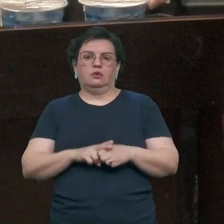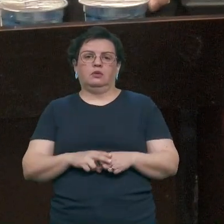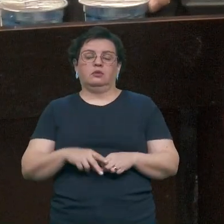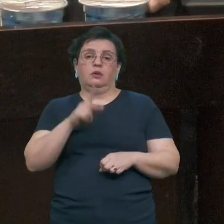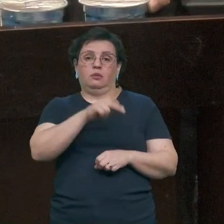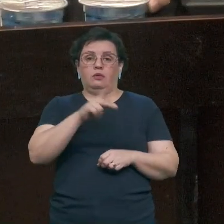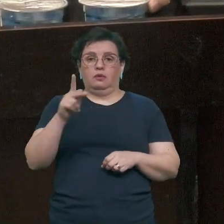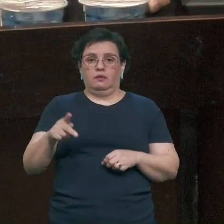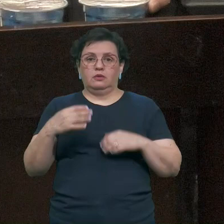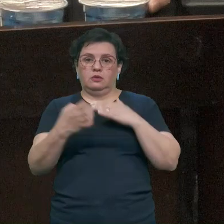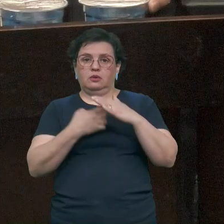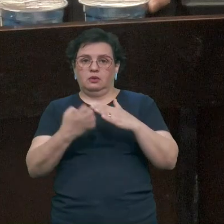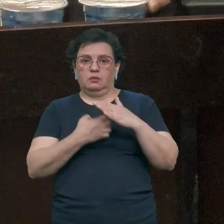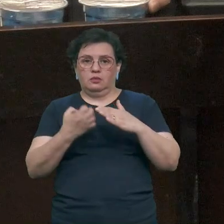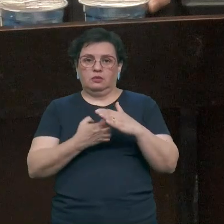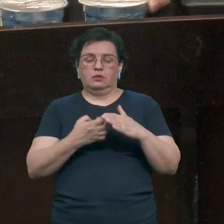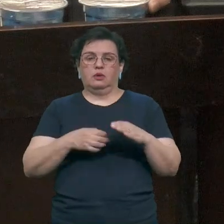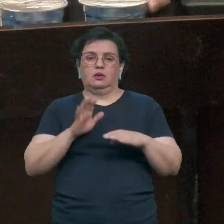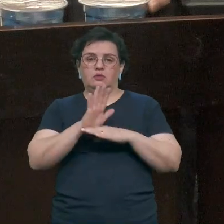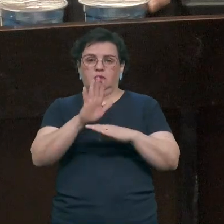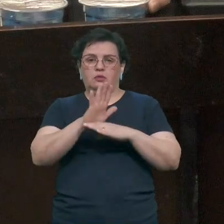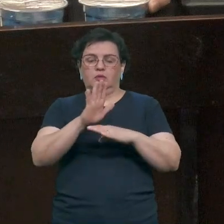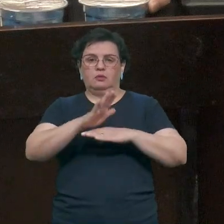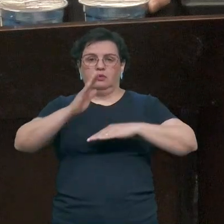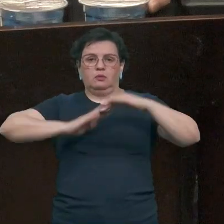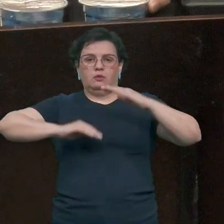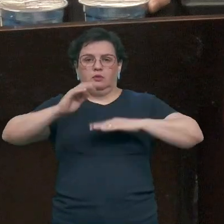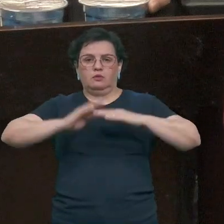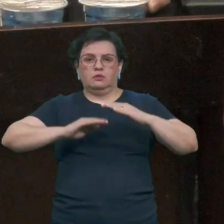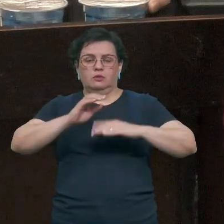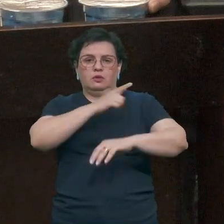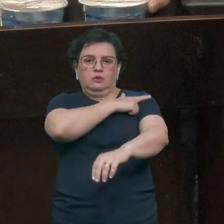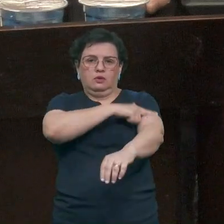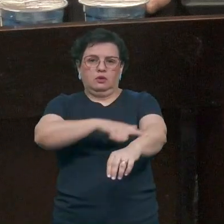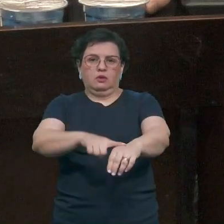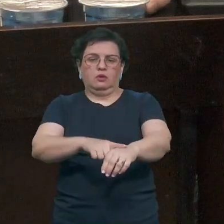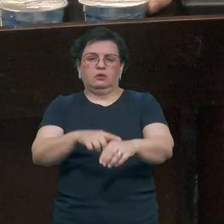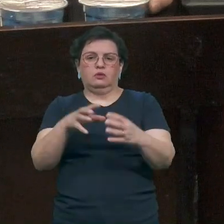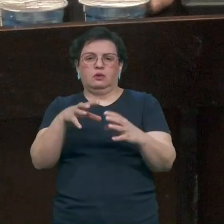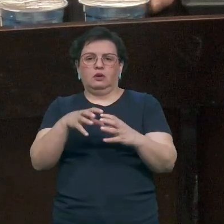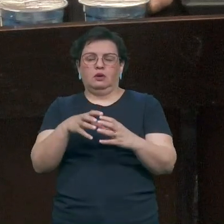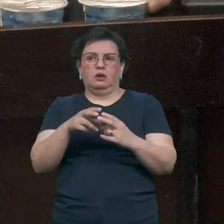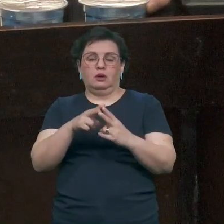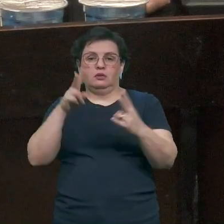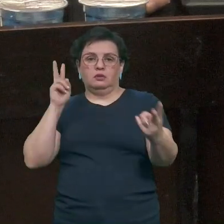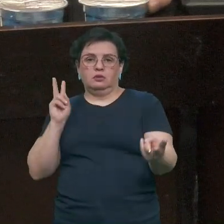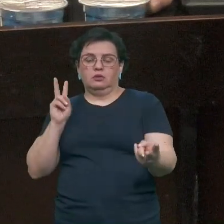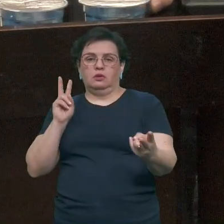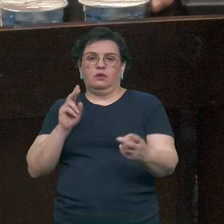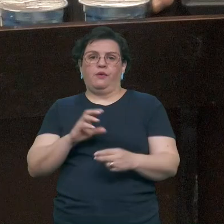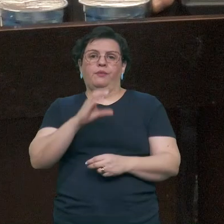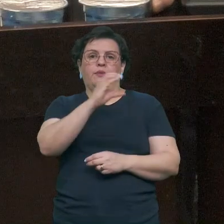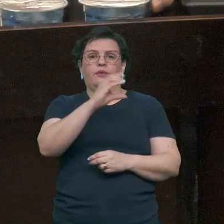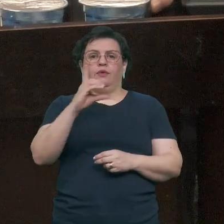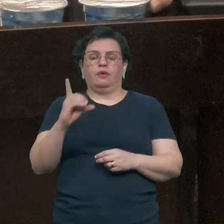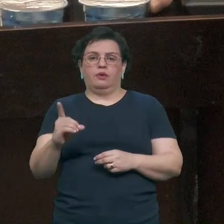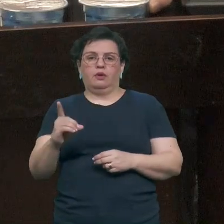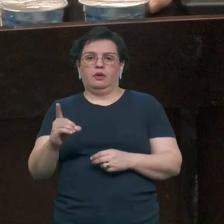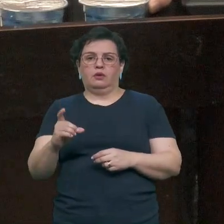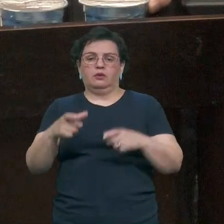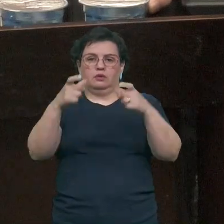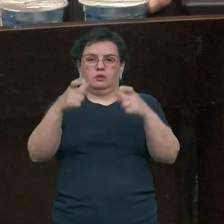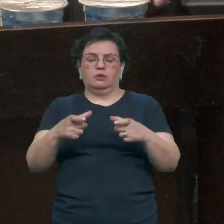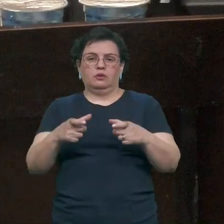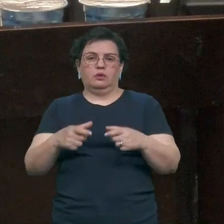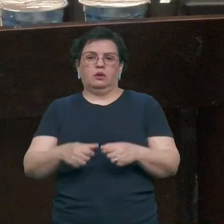professora e empresária no ramo de apoio profissional e educação à distância. Coordenadora do Centro Municipal de Referência da